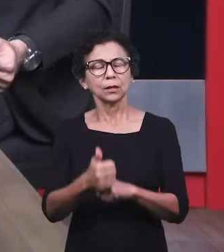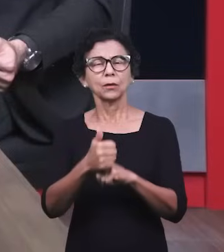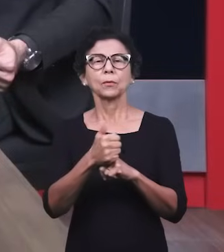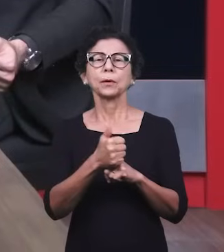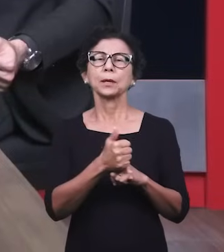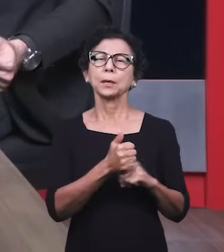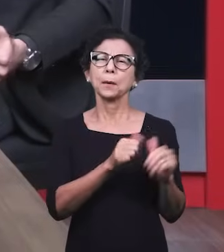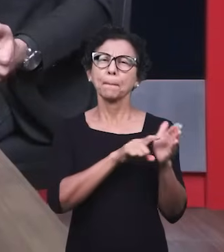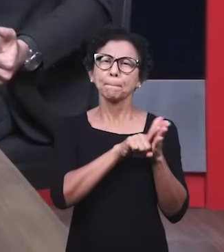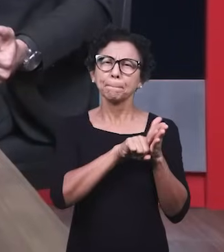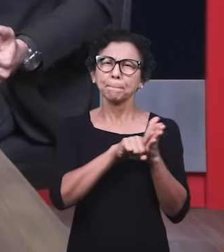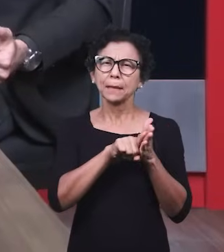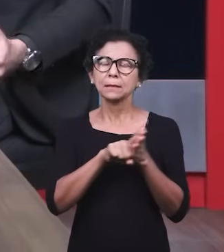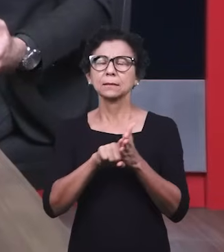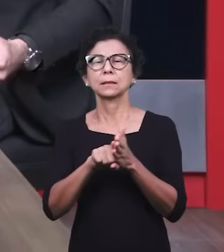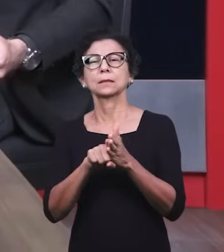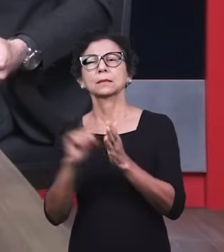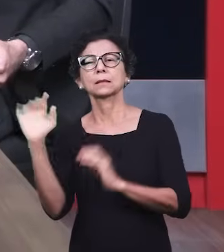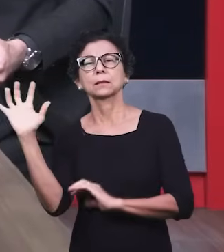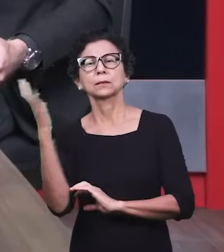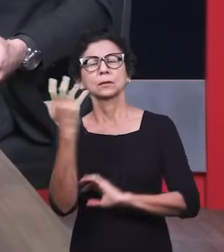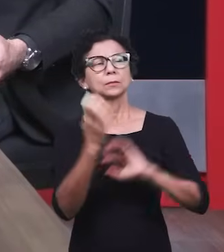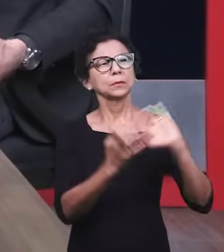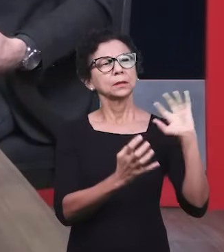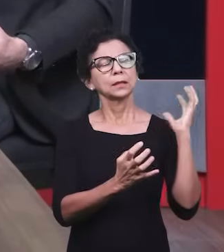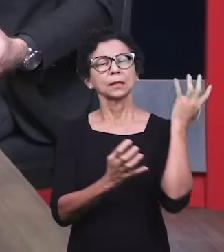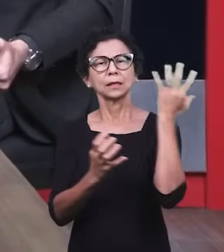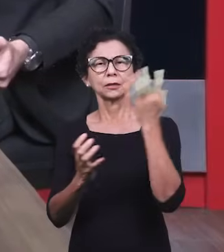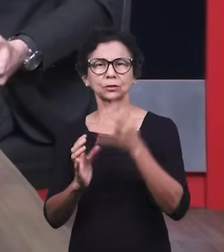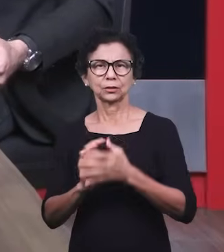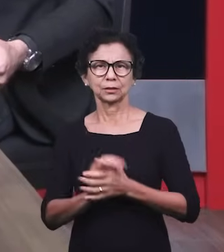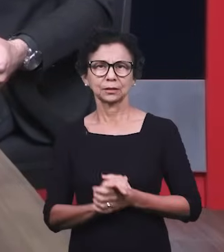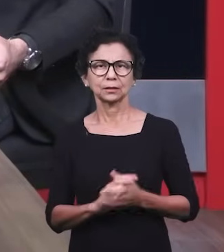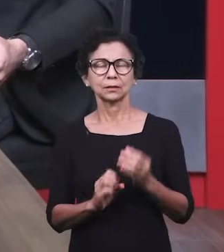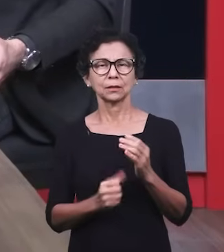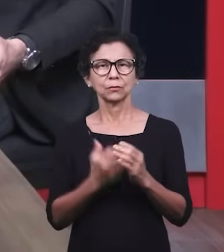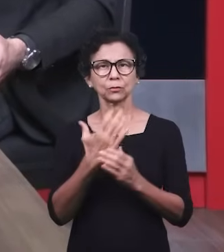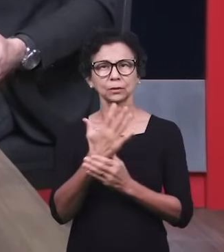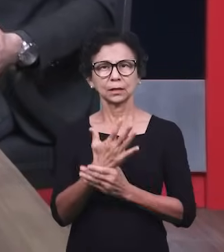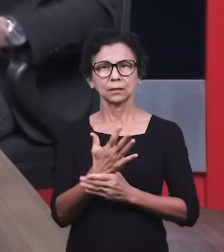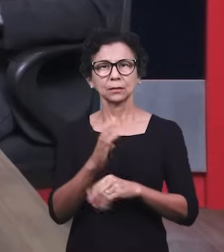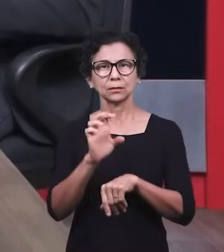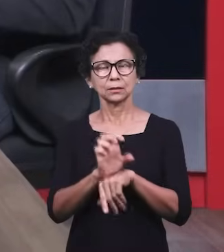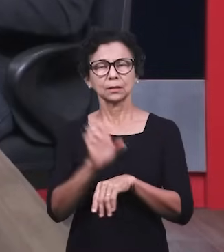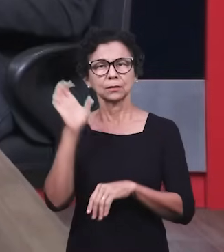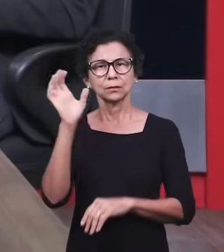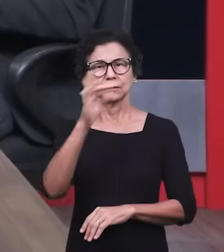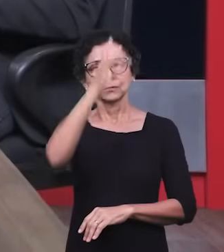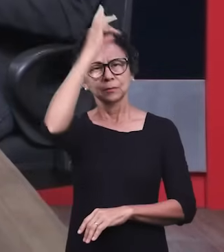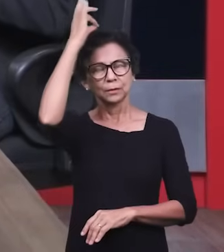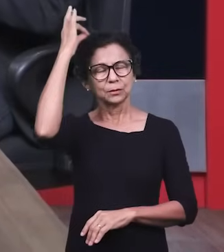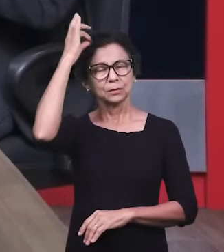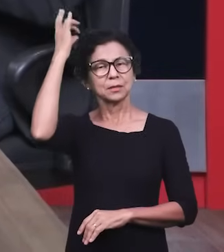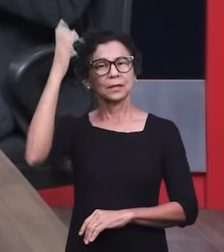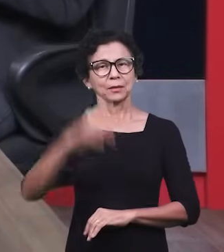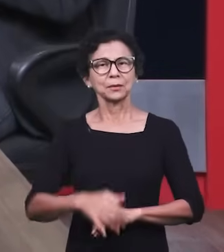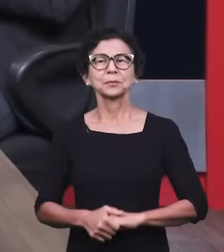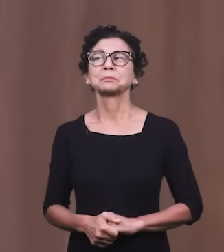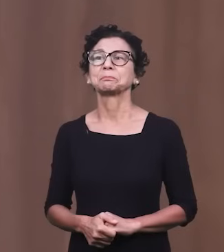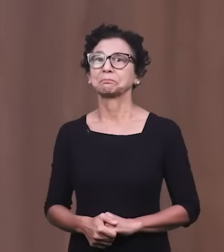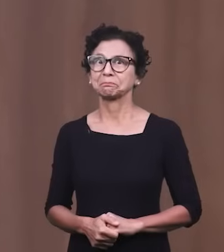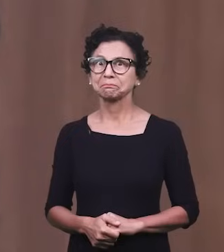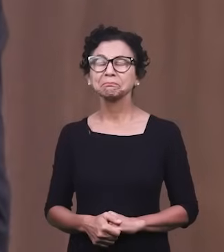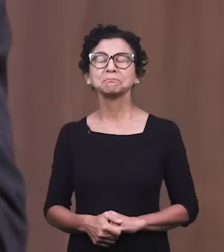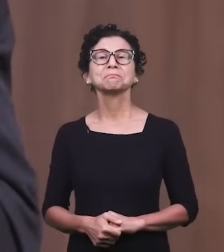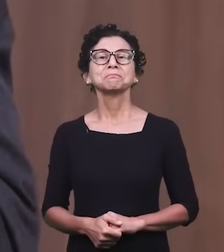em análises ambientais na Fundação espírito santense de tecnologia então o currículo da irmã